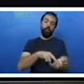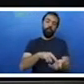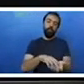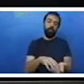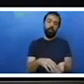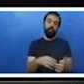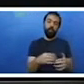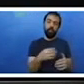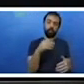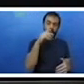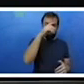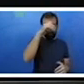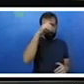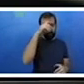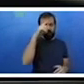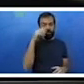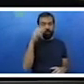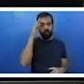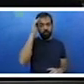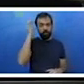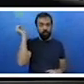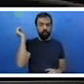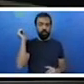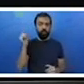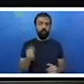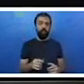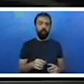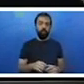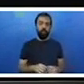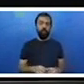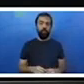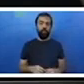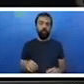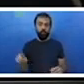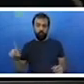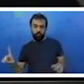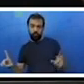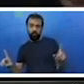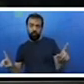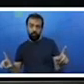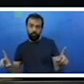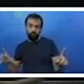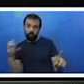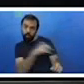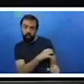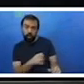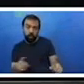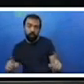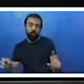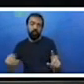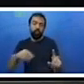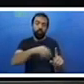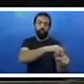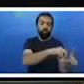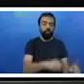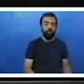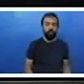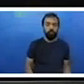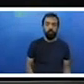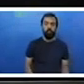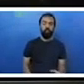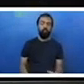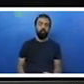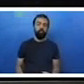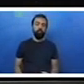uma maneira mais fácil. Lembrando que velocidade é aquela capacidade física que você se desloca de um ponto a outro o mais rápido possível, utilizando o menor tempo